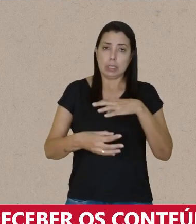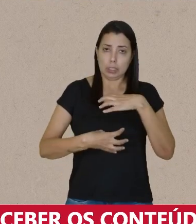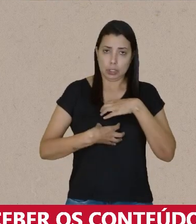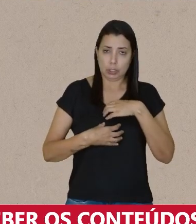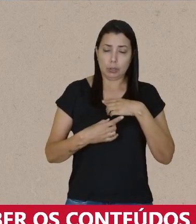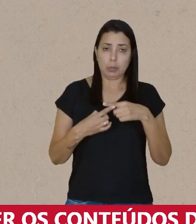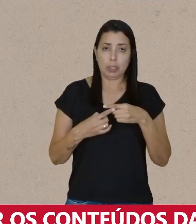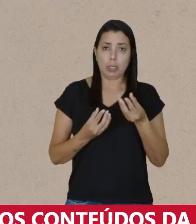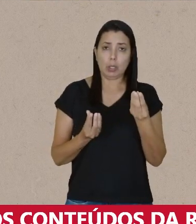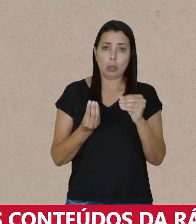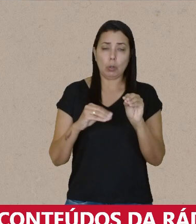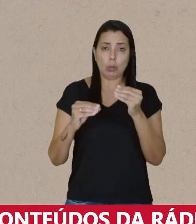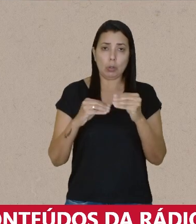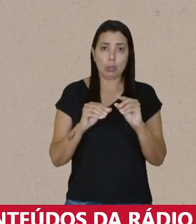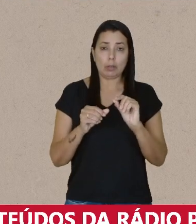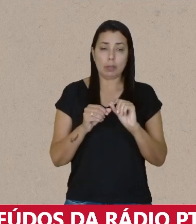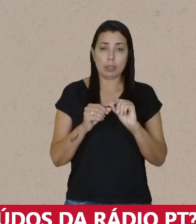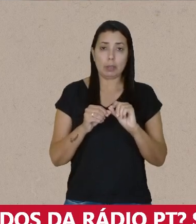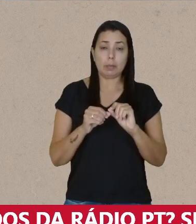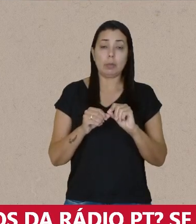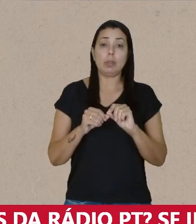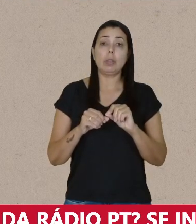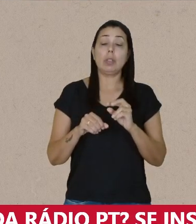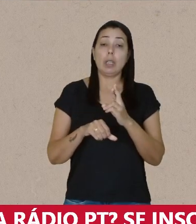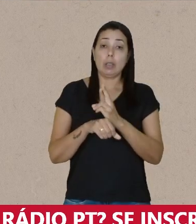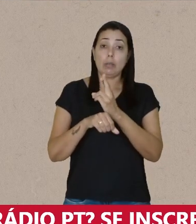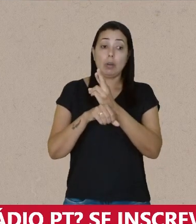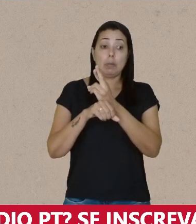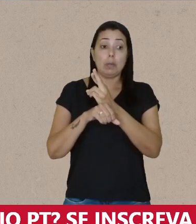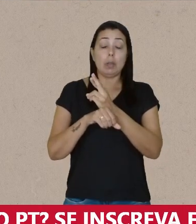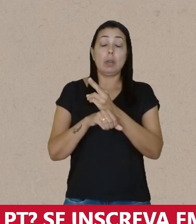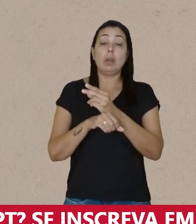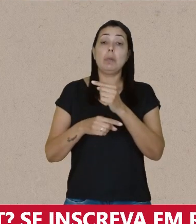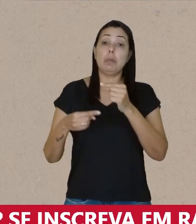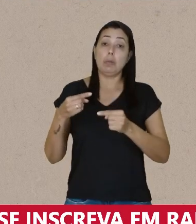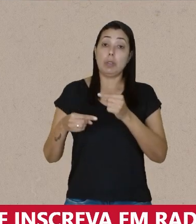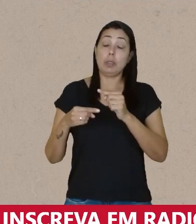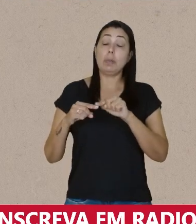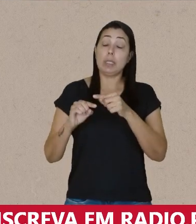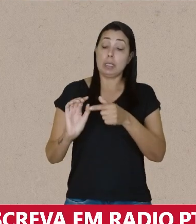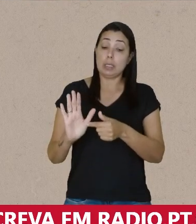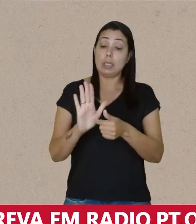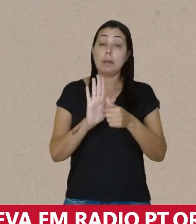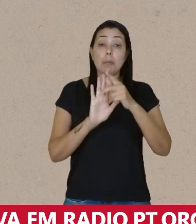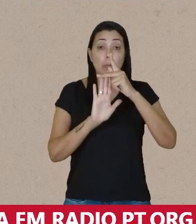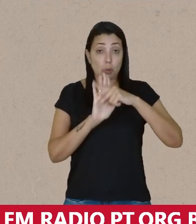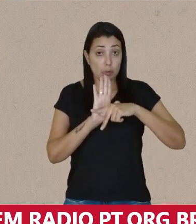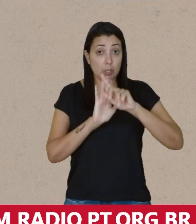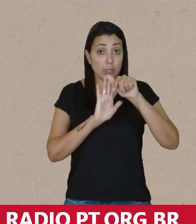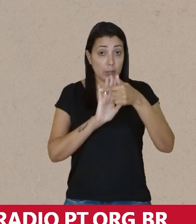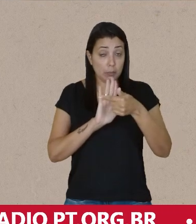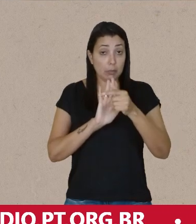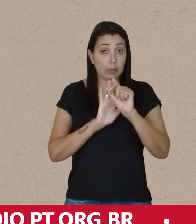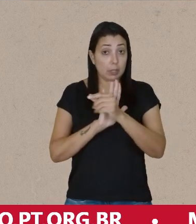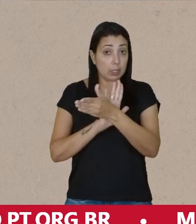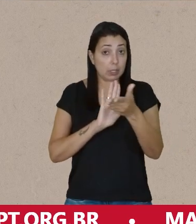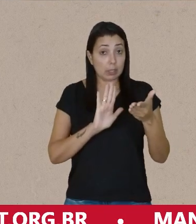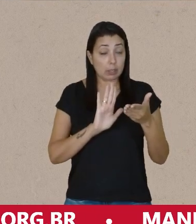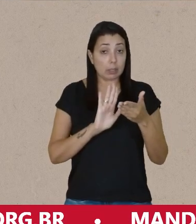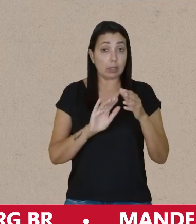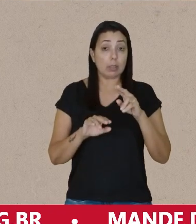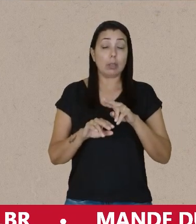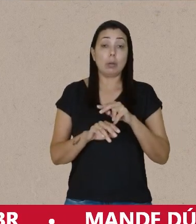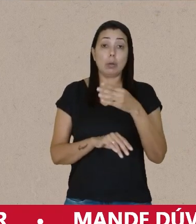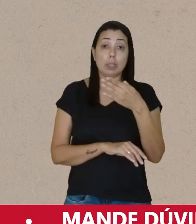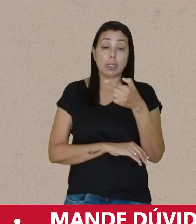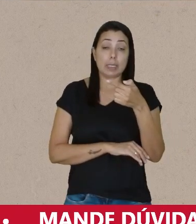muitos colocam, porque não fizemos reforma política, mas o Lula apresentou um projeto de reforma política depois da farsa da ação penal